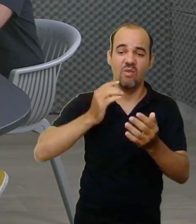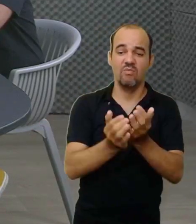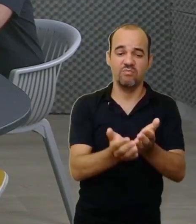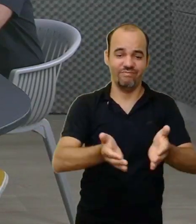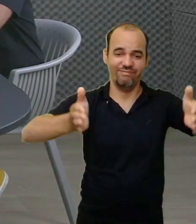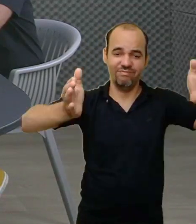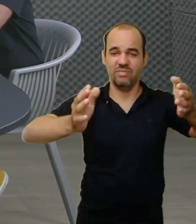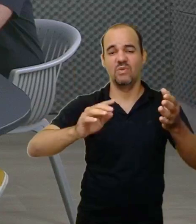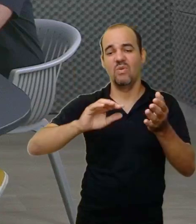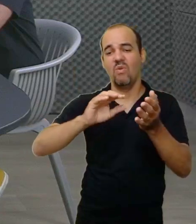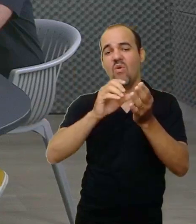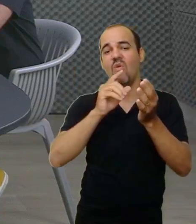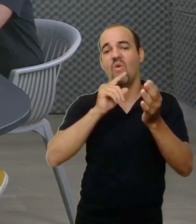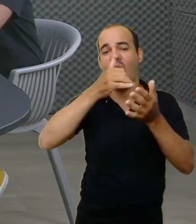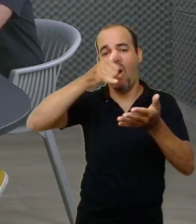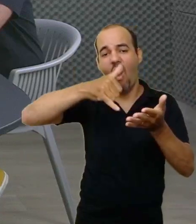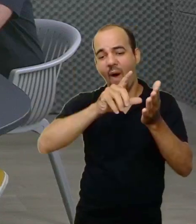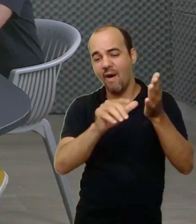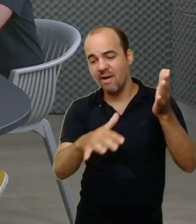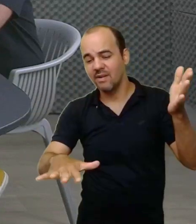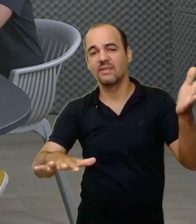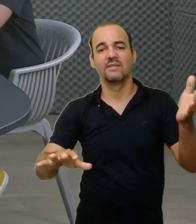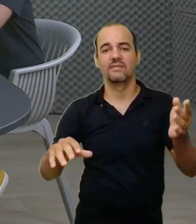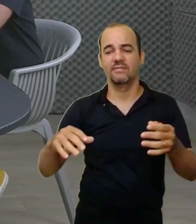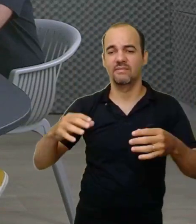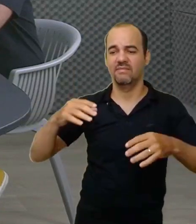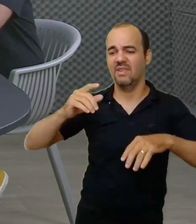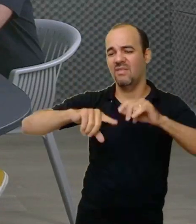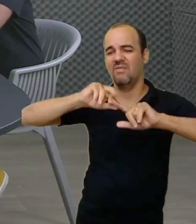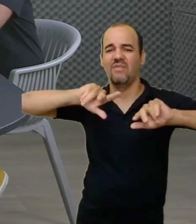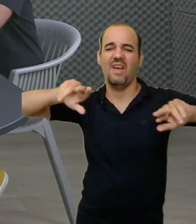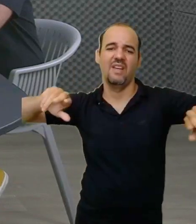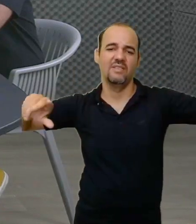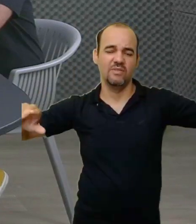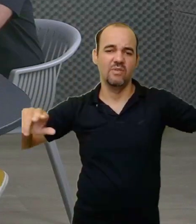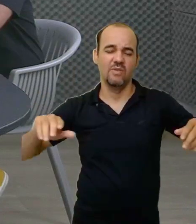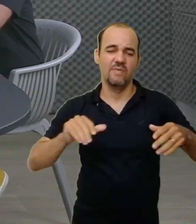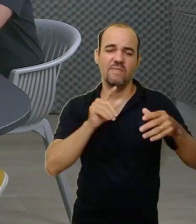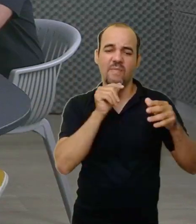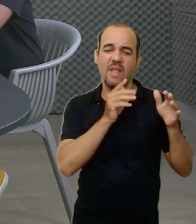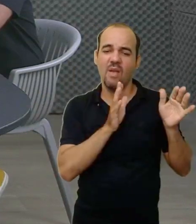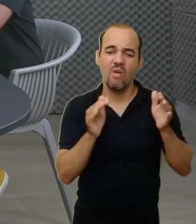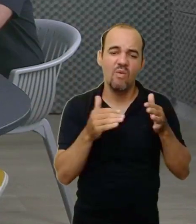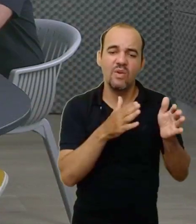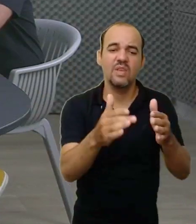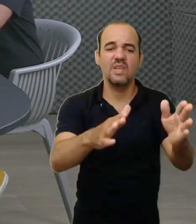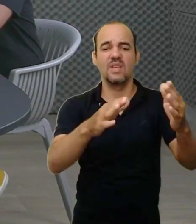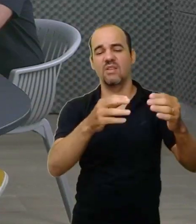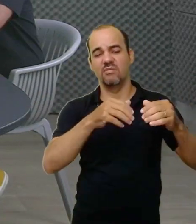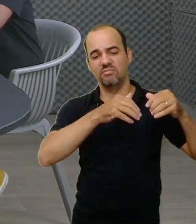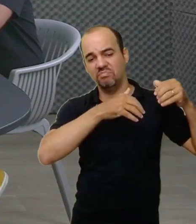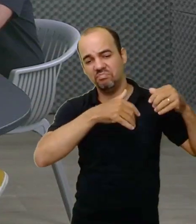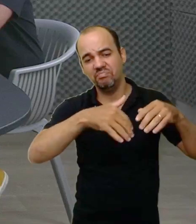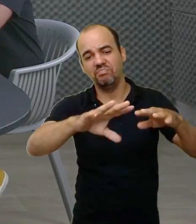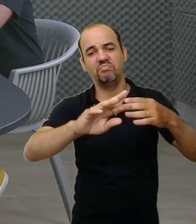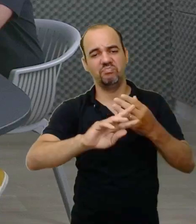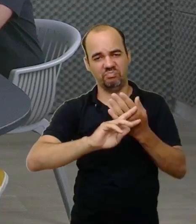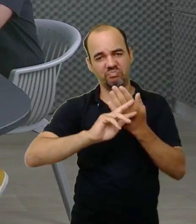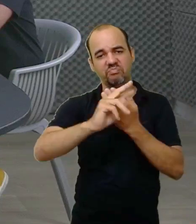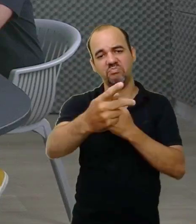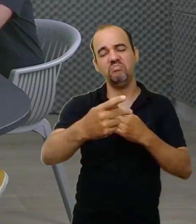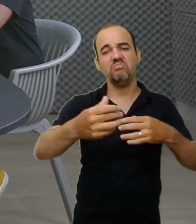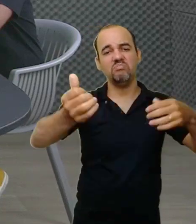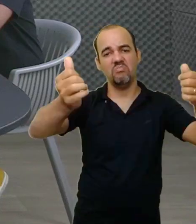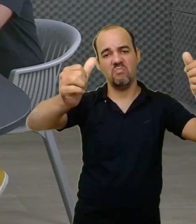poluentes, né? A liberação de poluentes, né? Nos rios e nas águas, isso traz consequências. E não